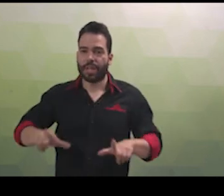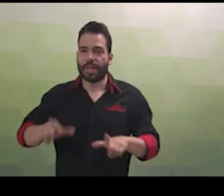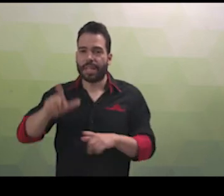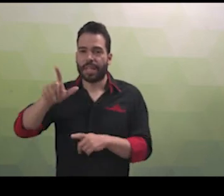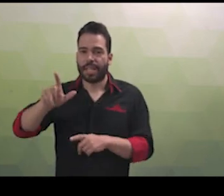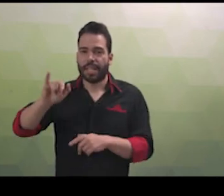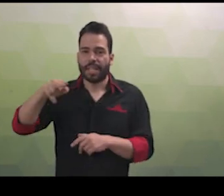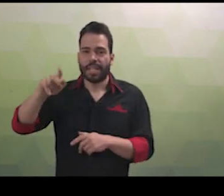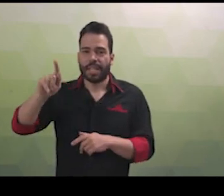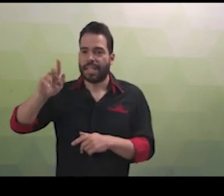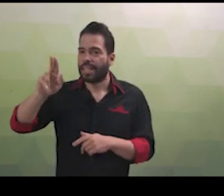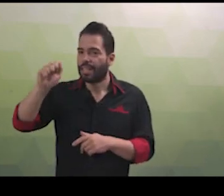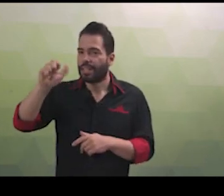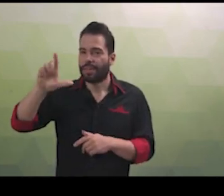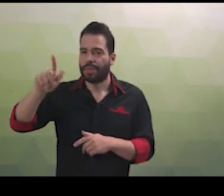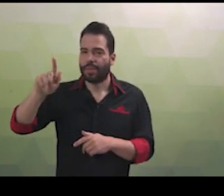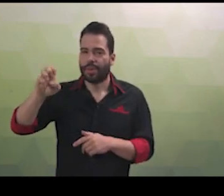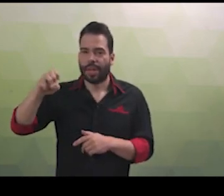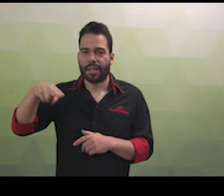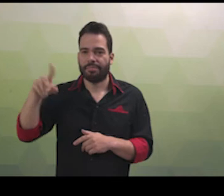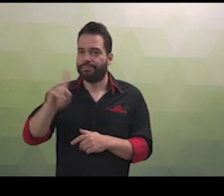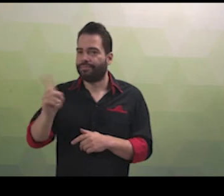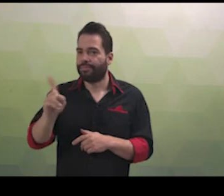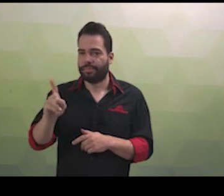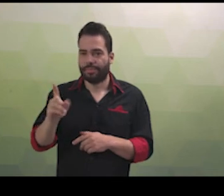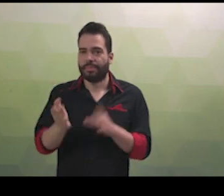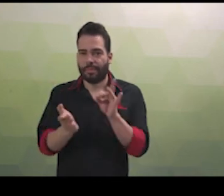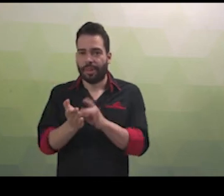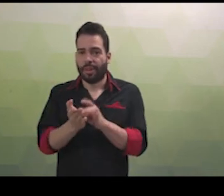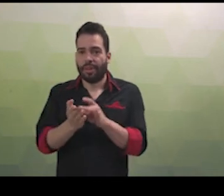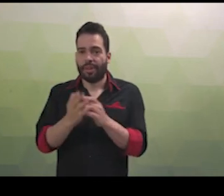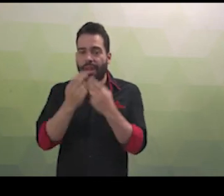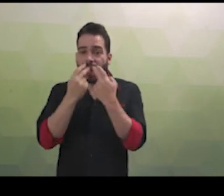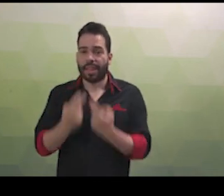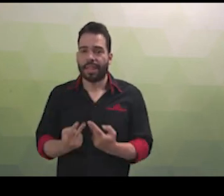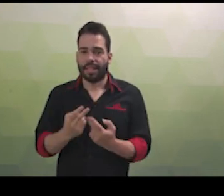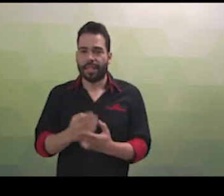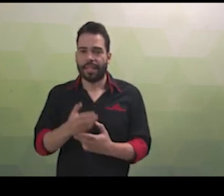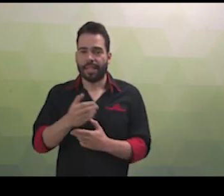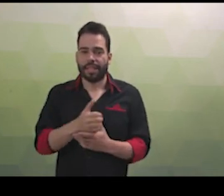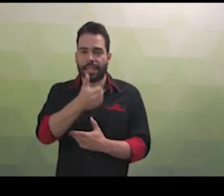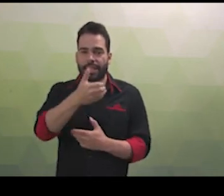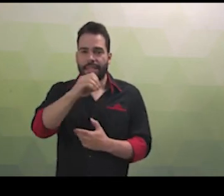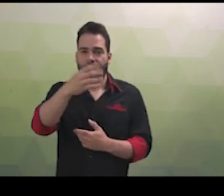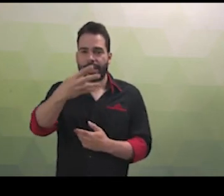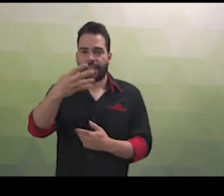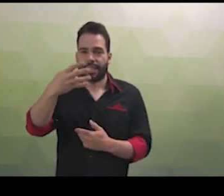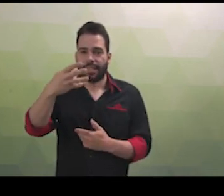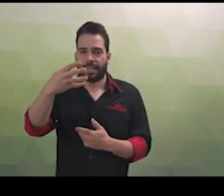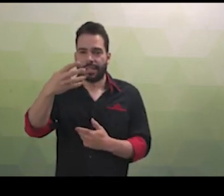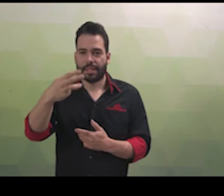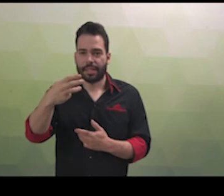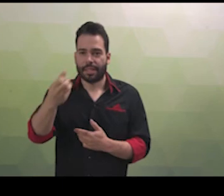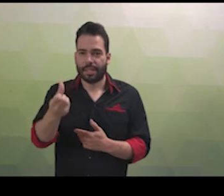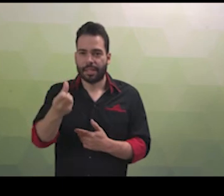linguagem, oficializada pela Lei 10.436, de 24 de abril de 2002, que é, inclusive, o